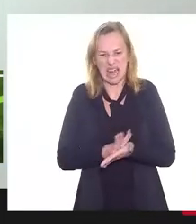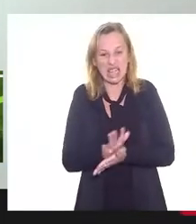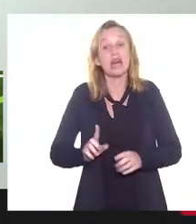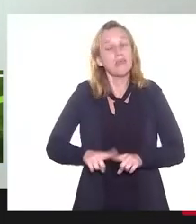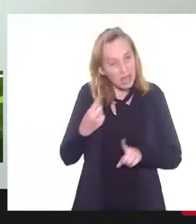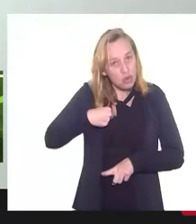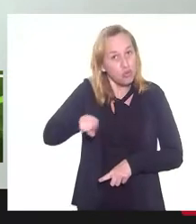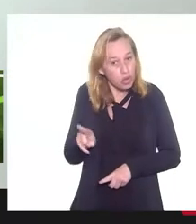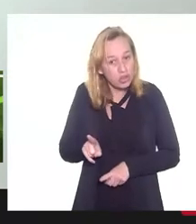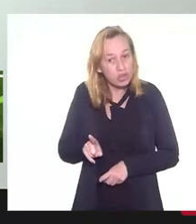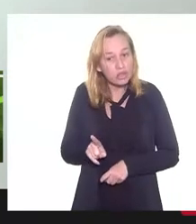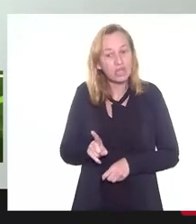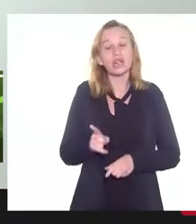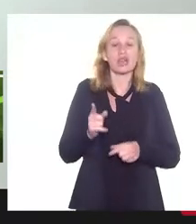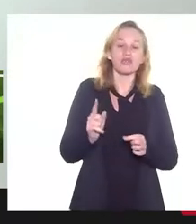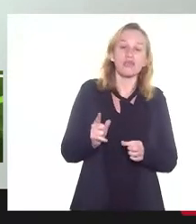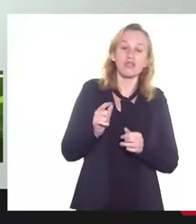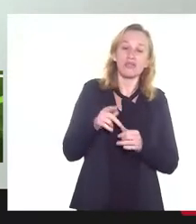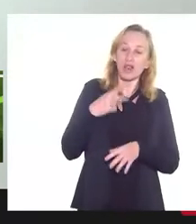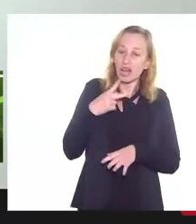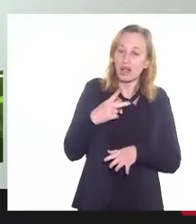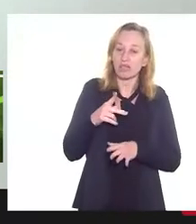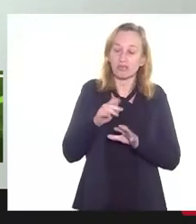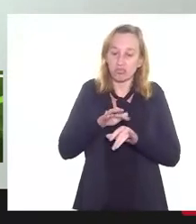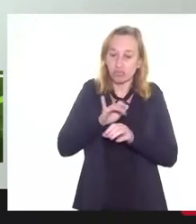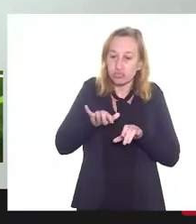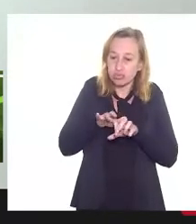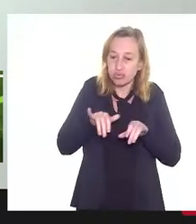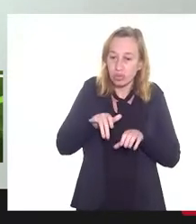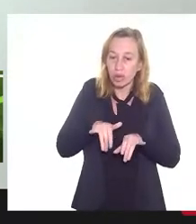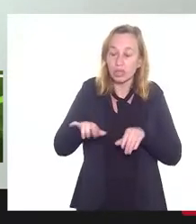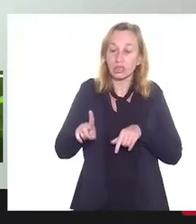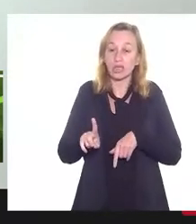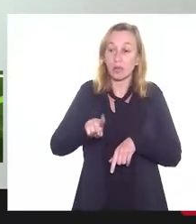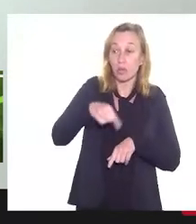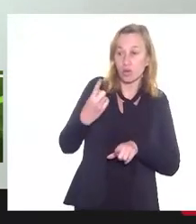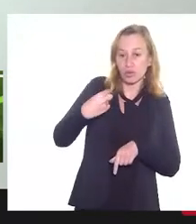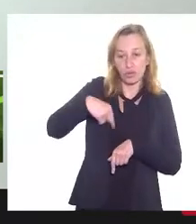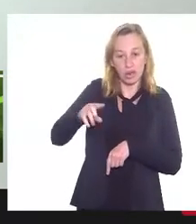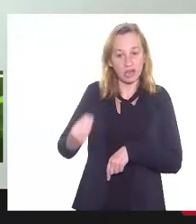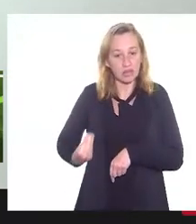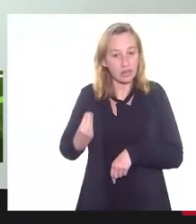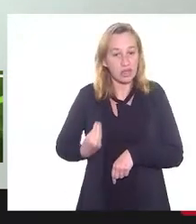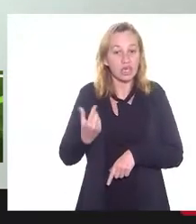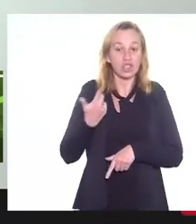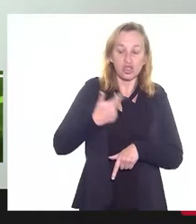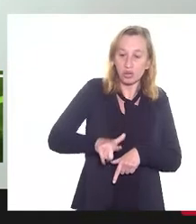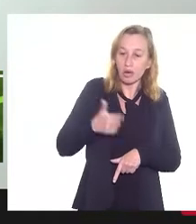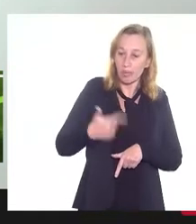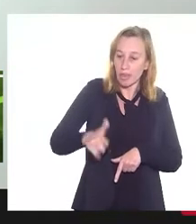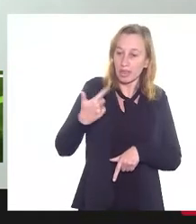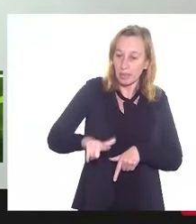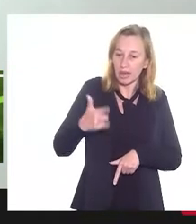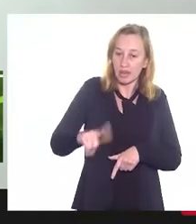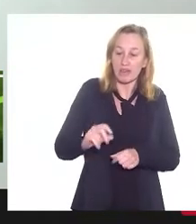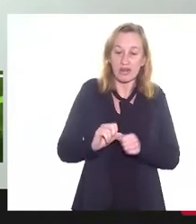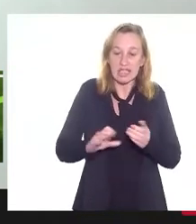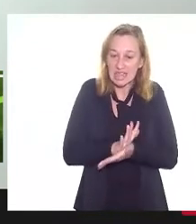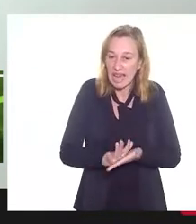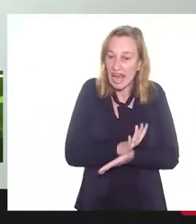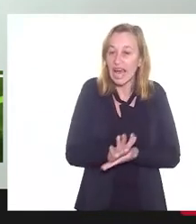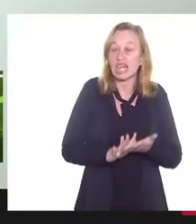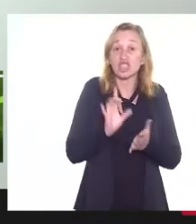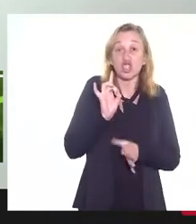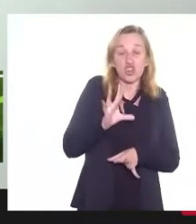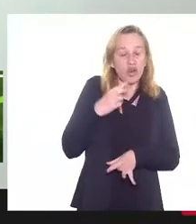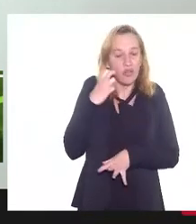eu fui, fiz a queixa online e depois presencial. E a mesma fala se repete. Não vai dar em nada, isso vai ser só